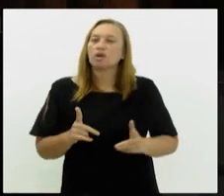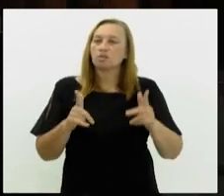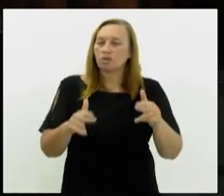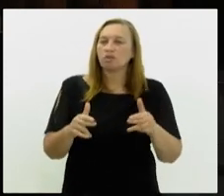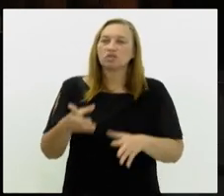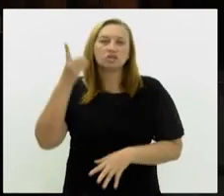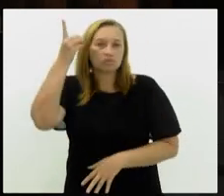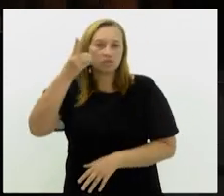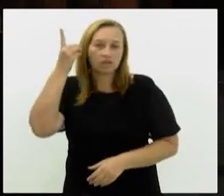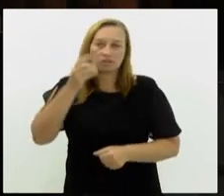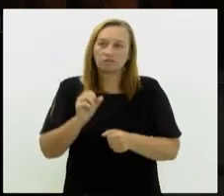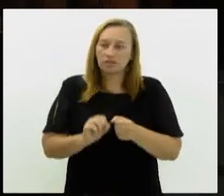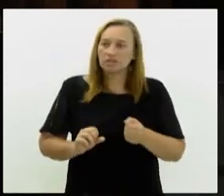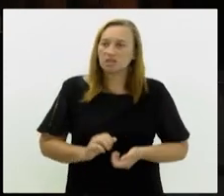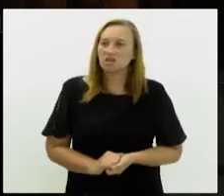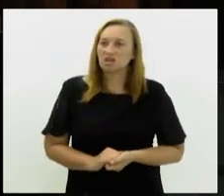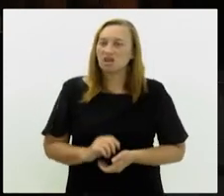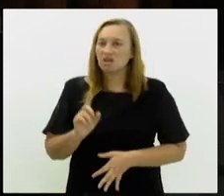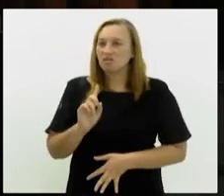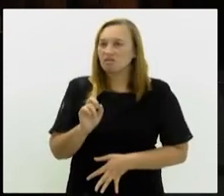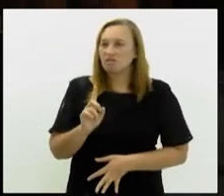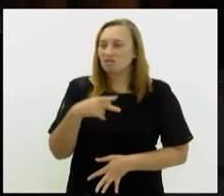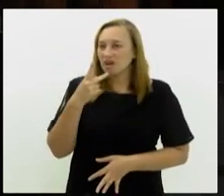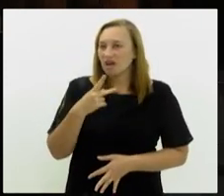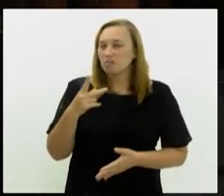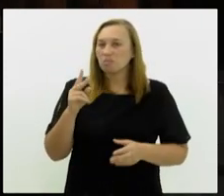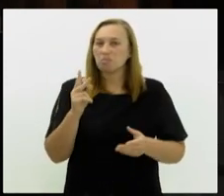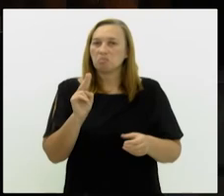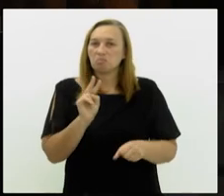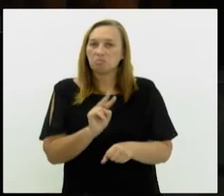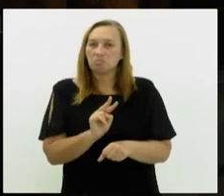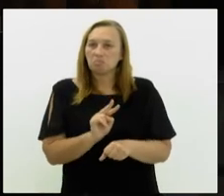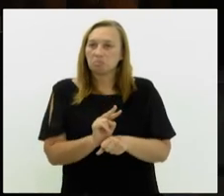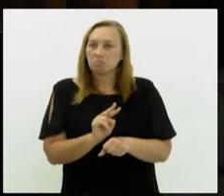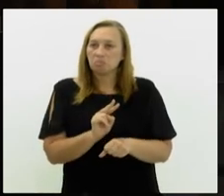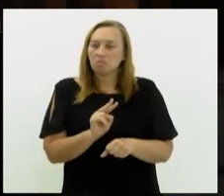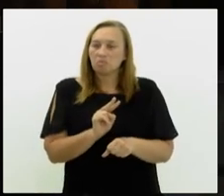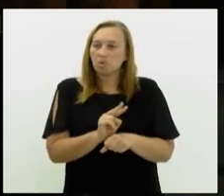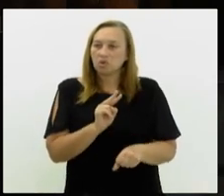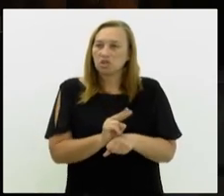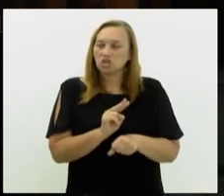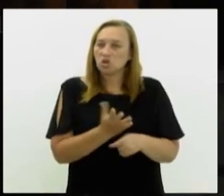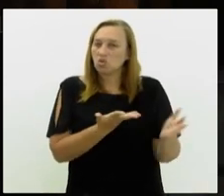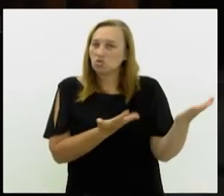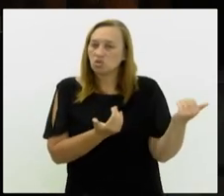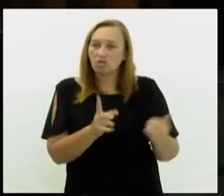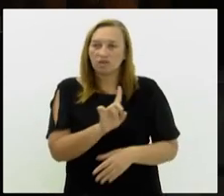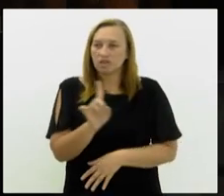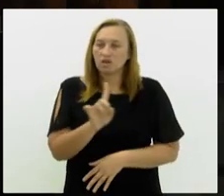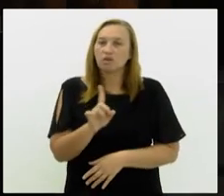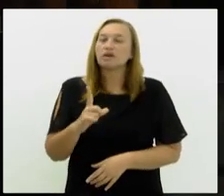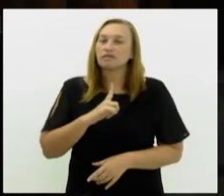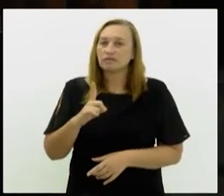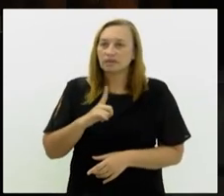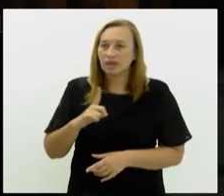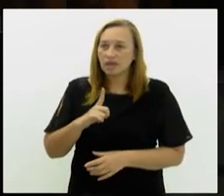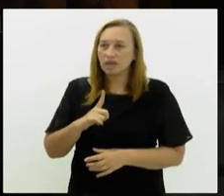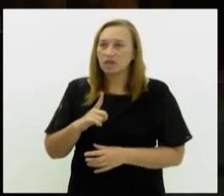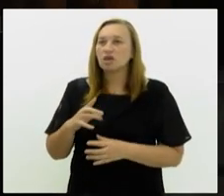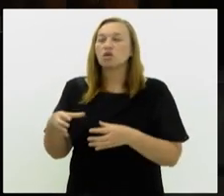fazendo. Não venham dizer que é para proteger nossos jovens, porque existem instâncias para proteger nossos